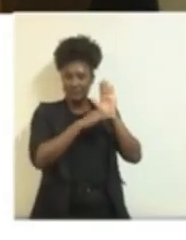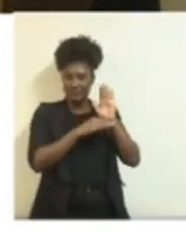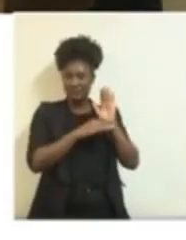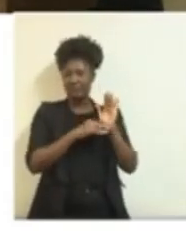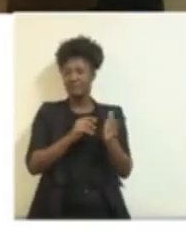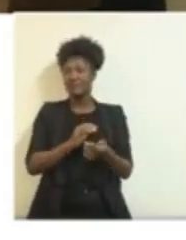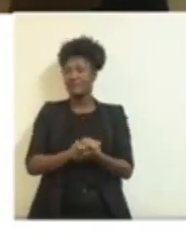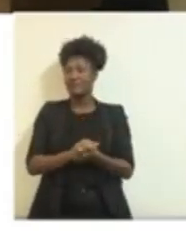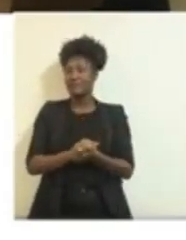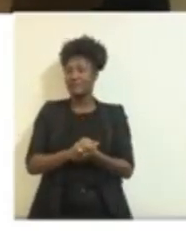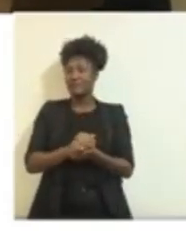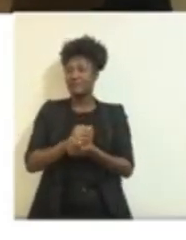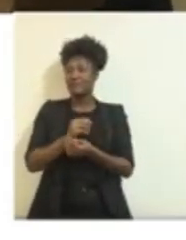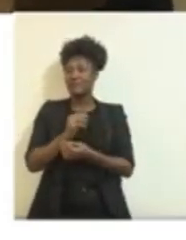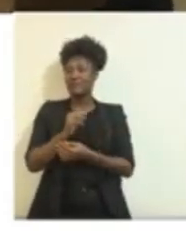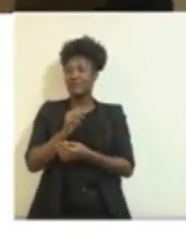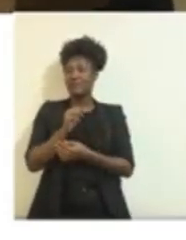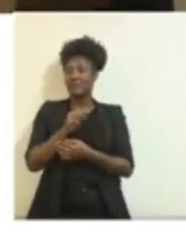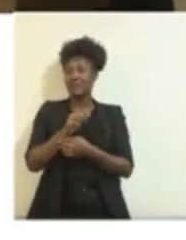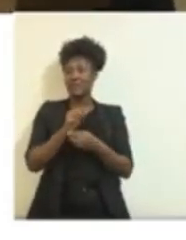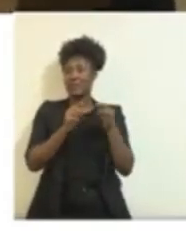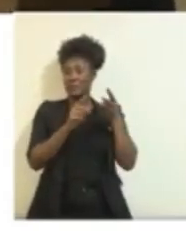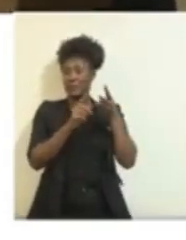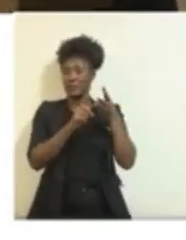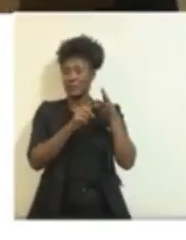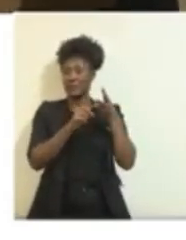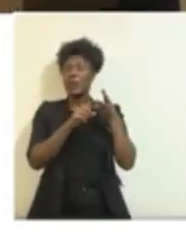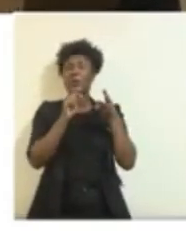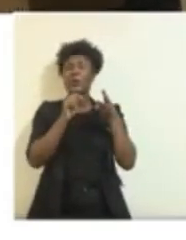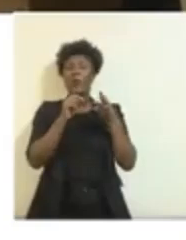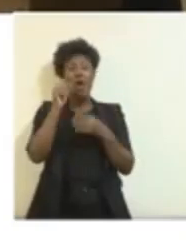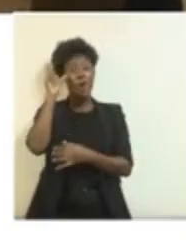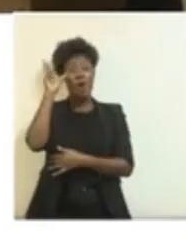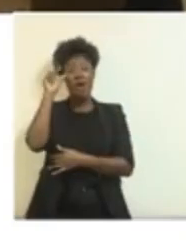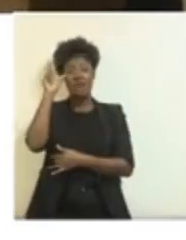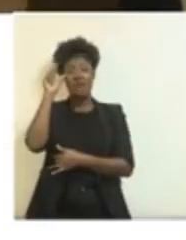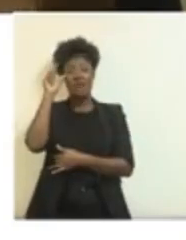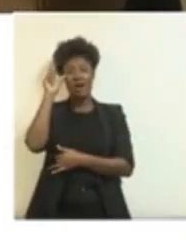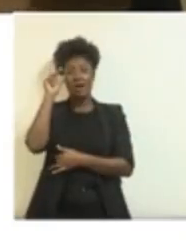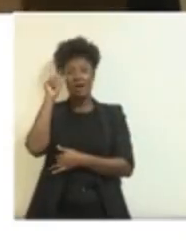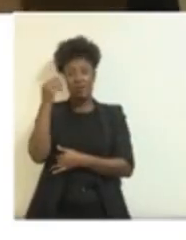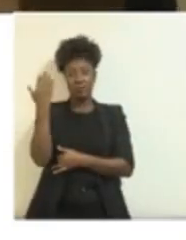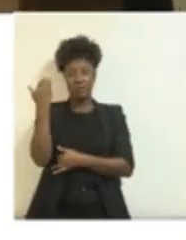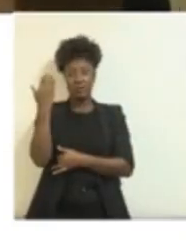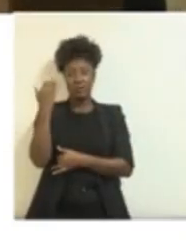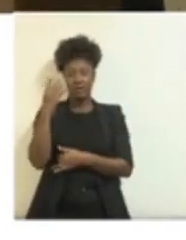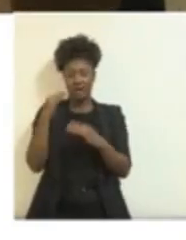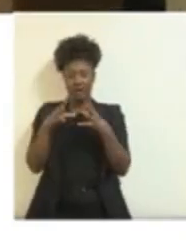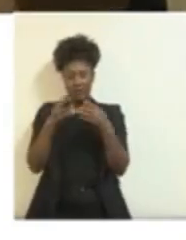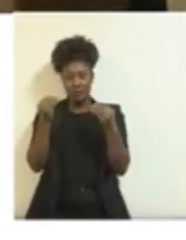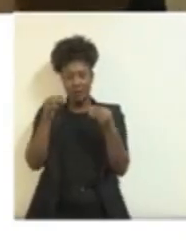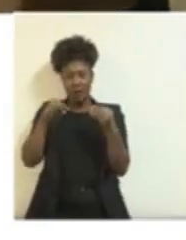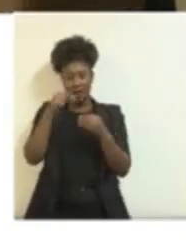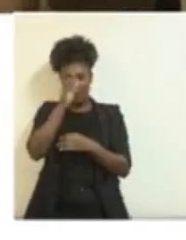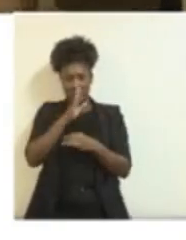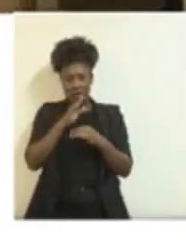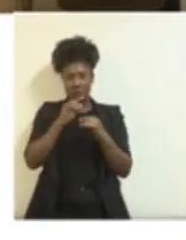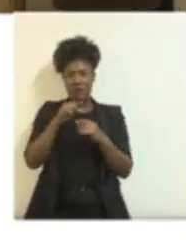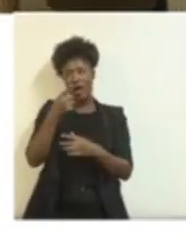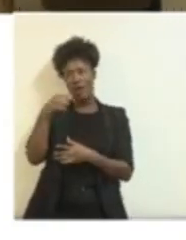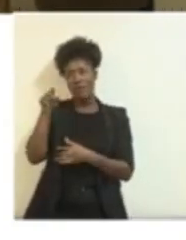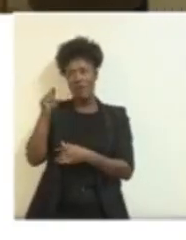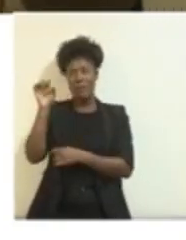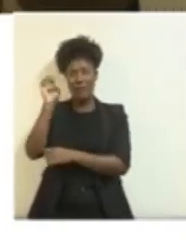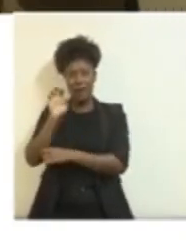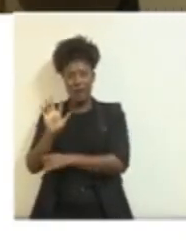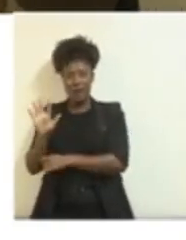cavalo doméstico, né, é o mesmo cavalo que se extinguiu aqui, foi domesticado na Europa e depois foi trazido. Tá?